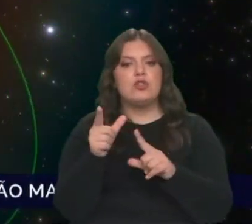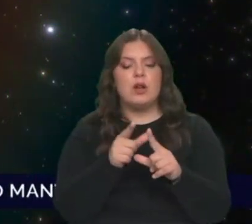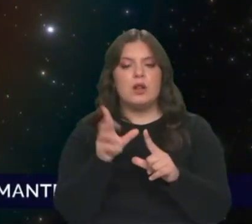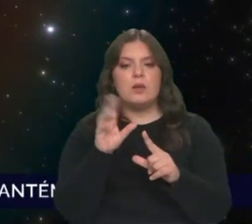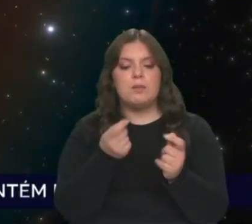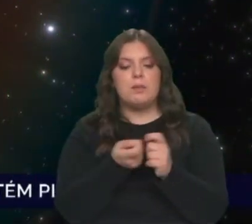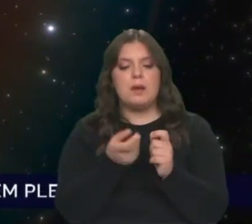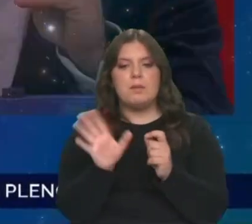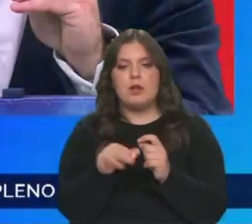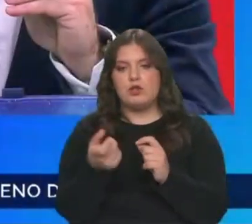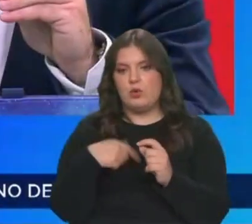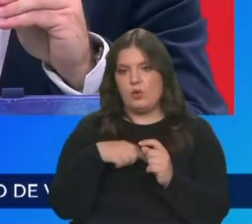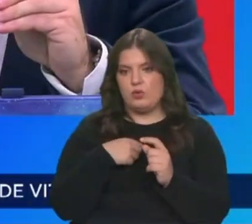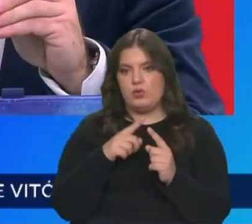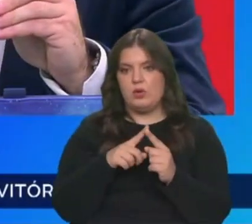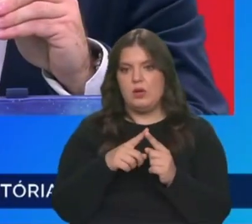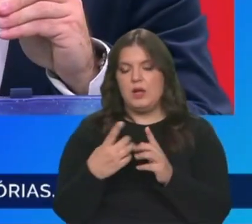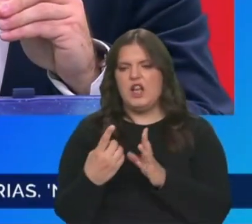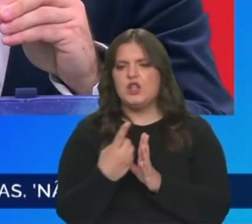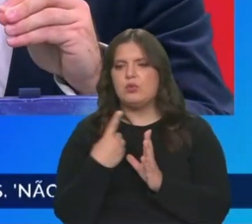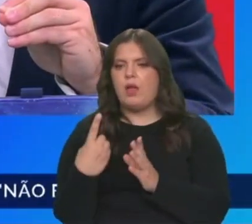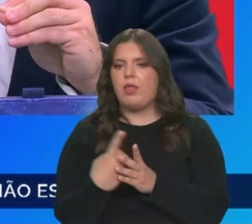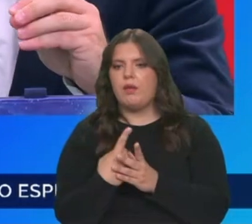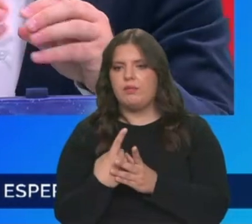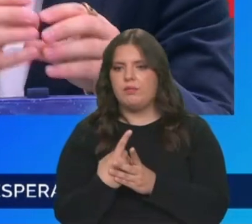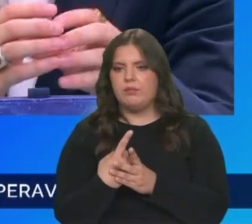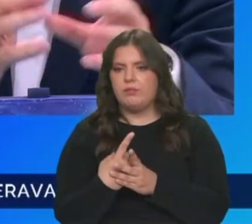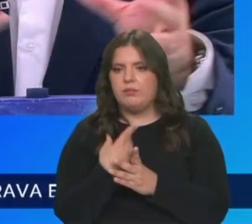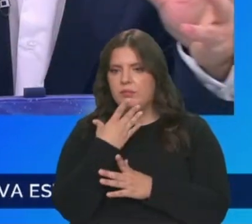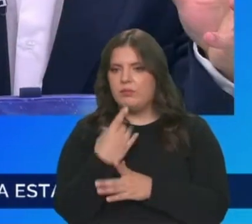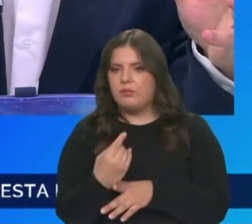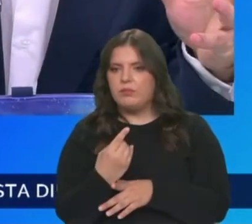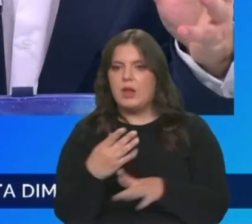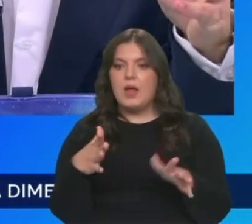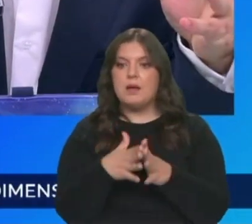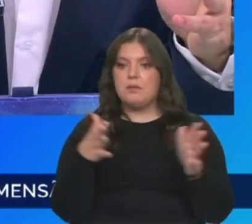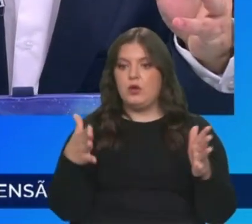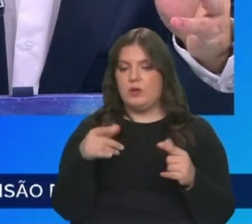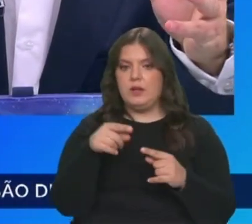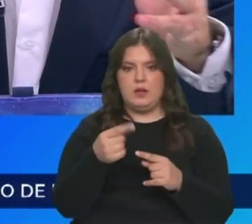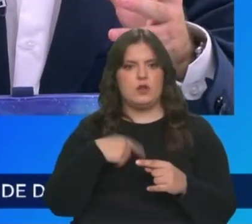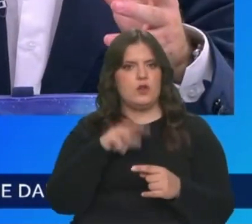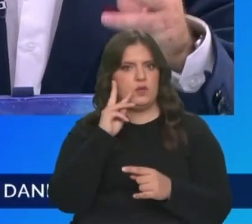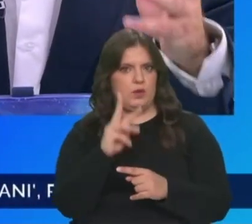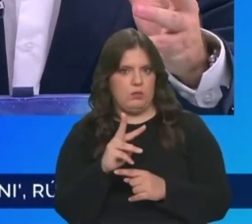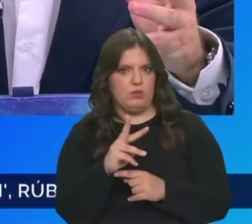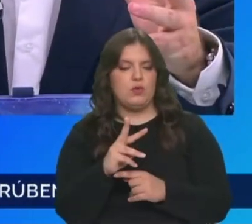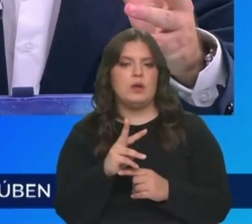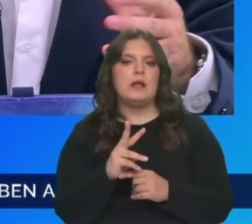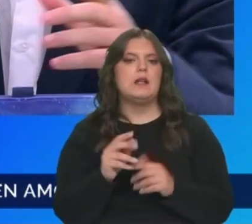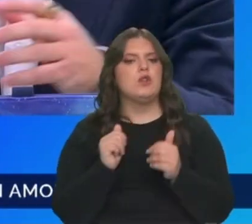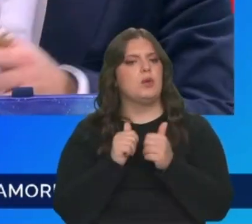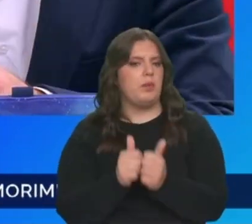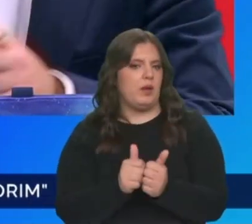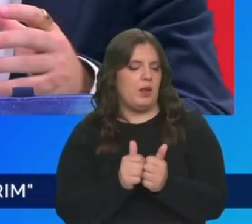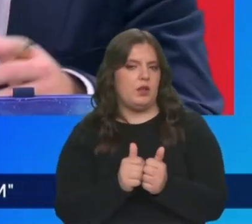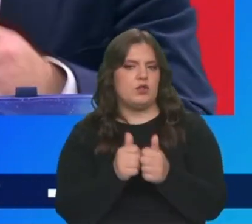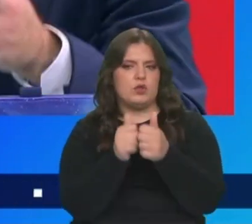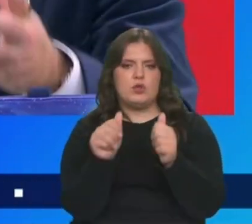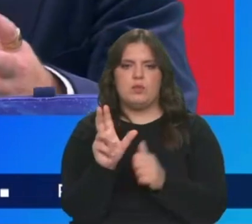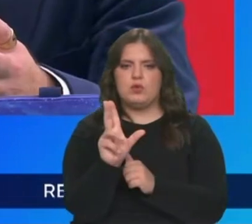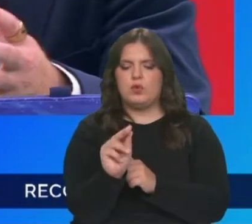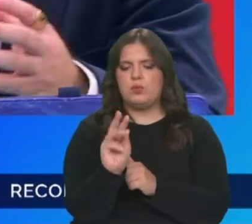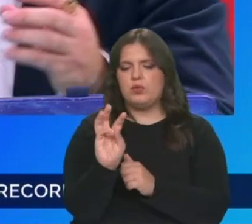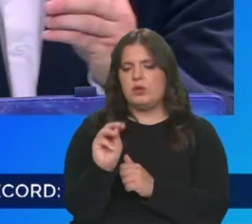mais próxima de nós, isolada, sozinha. A grande maioria das estrelas que nós vemos do universo são estrelas acompanhadas, são sistemas duplos,